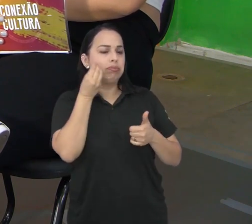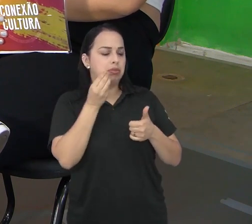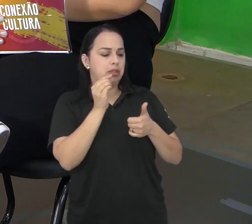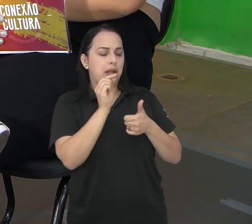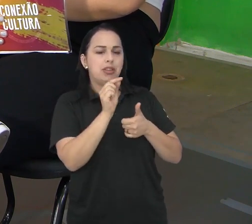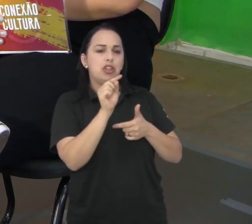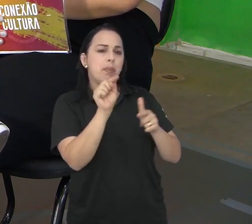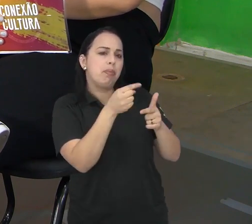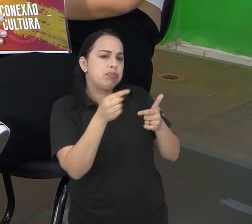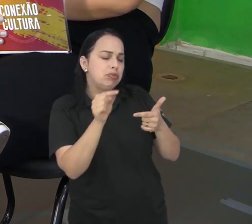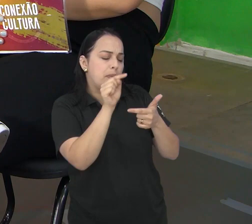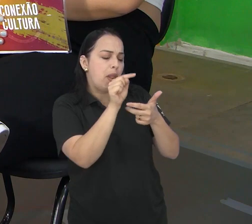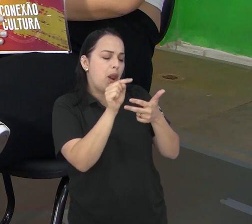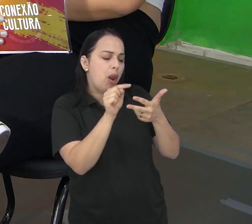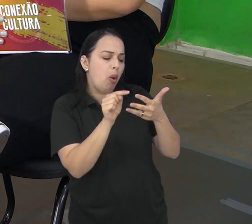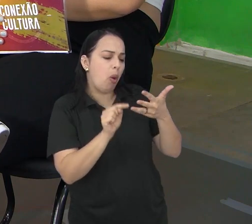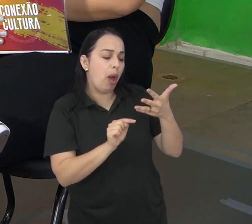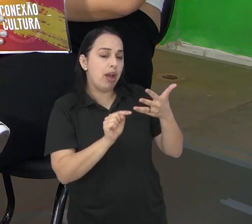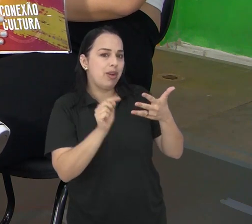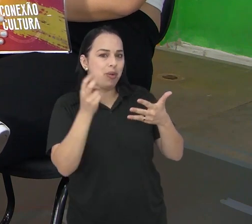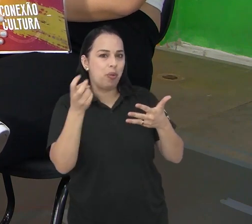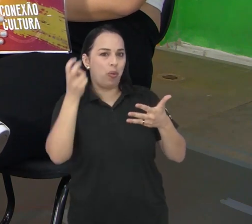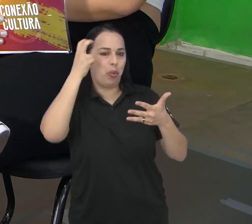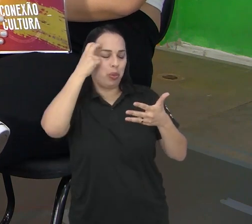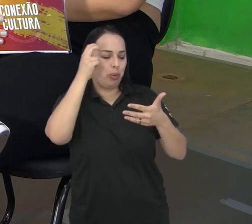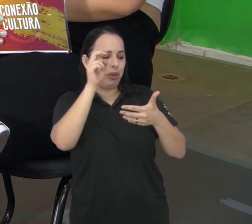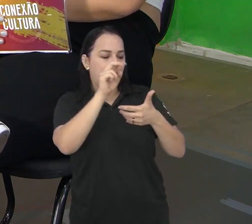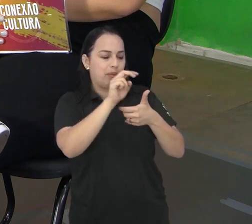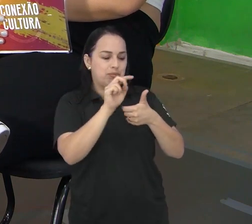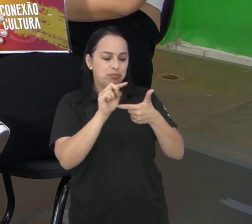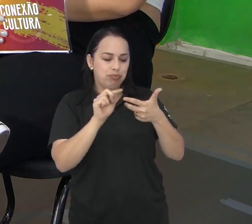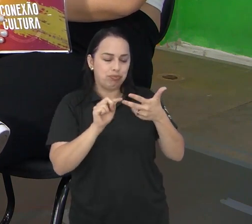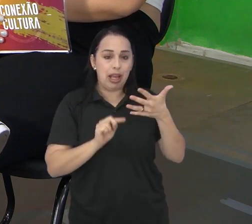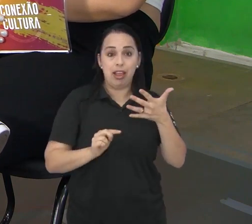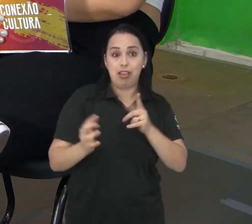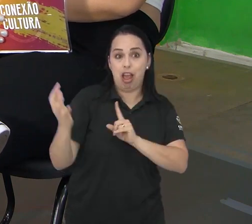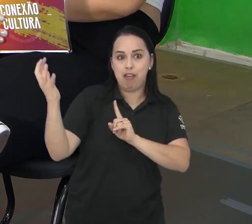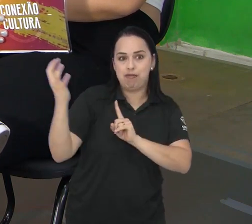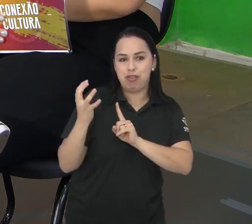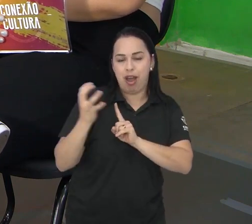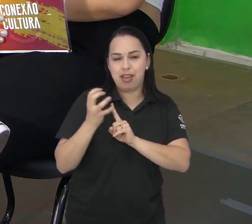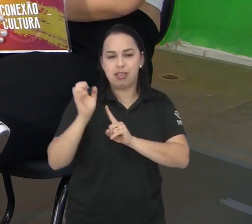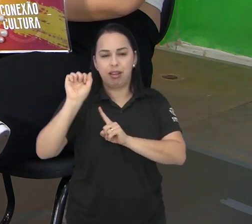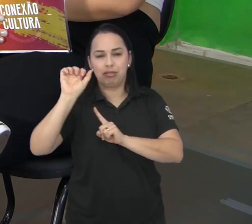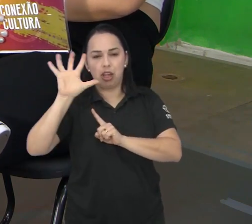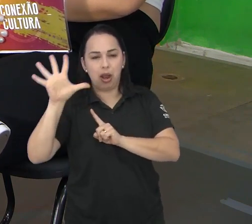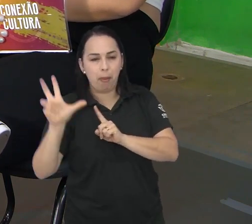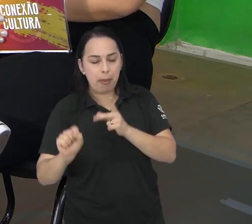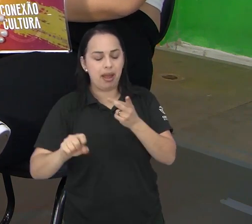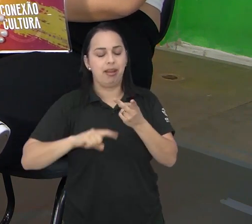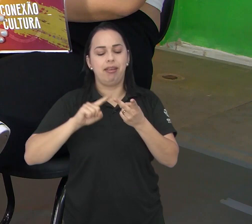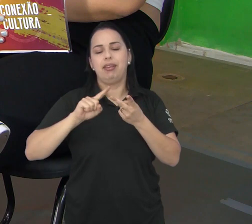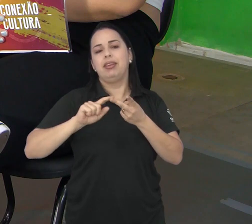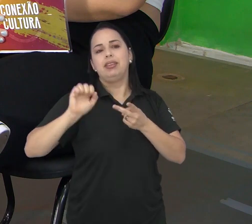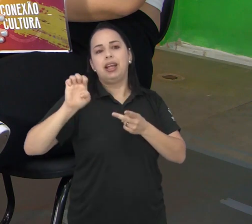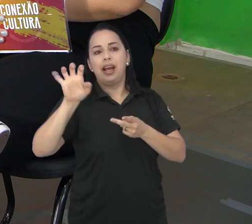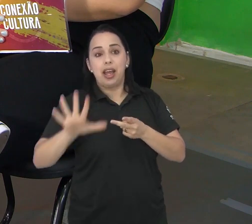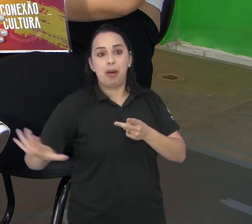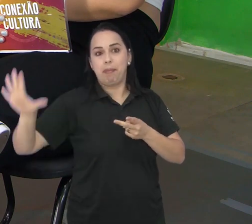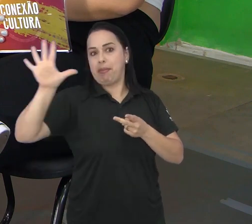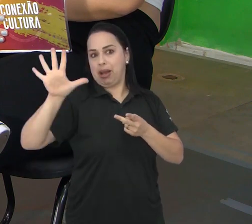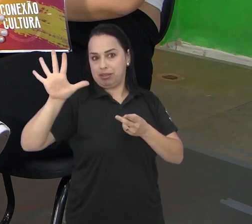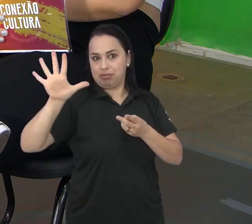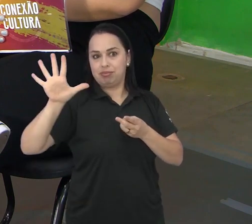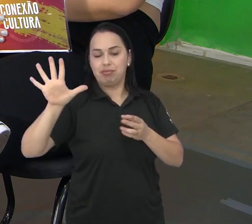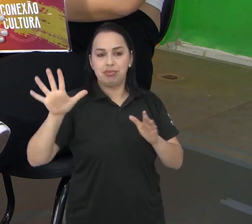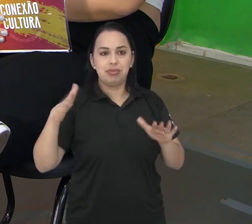um país que tem uma diversidade cultural de música europeia, de música africana e até mesmo música indígena, né?